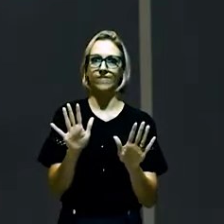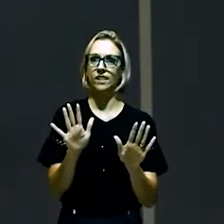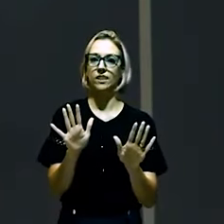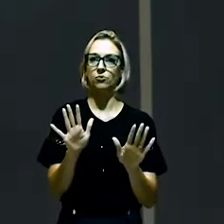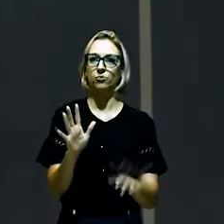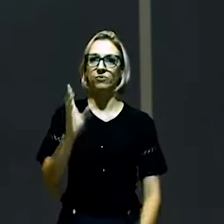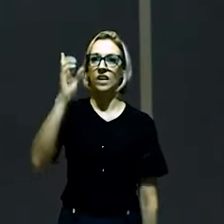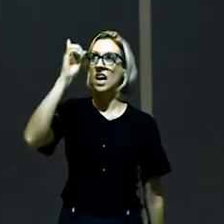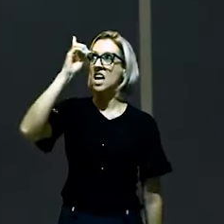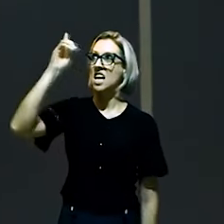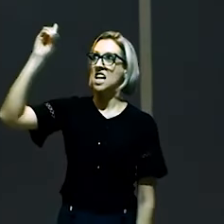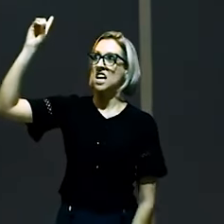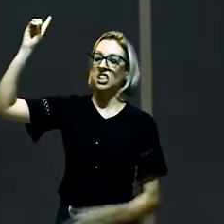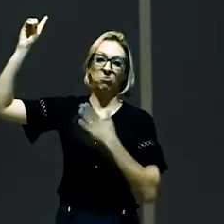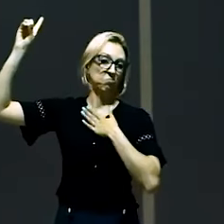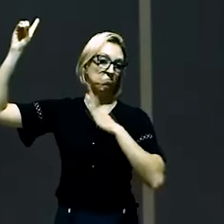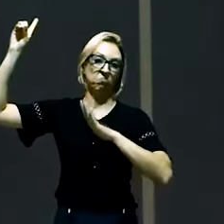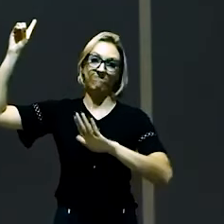Deus não gosta dessa arrogância.